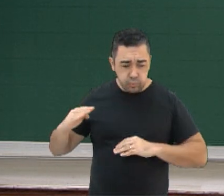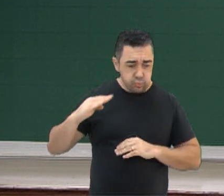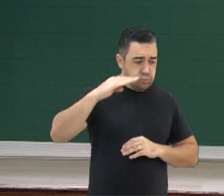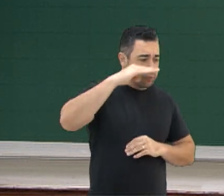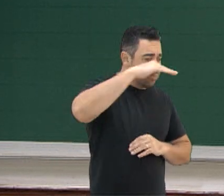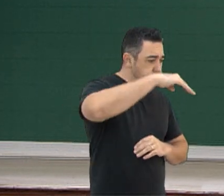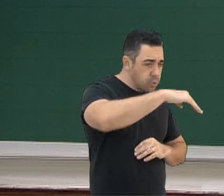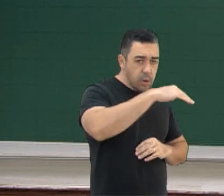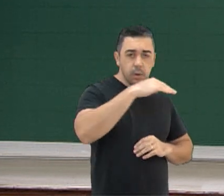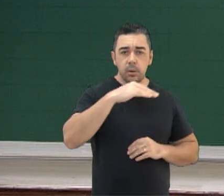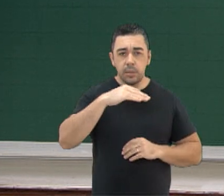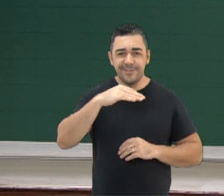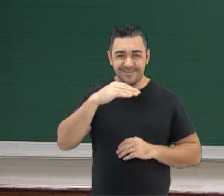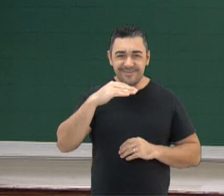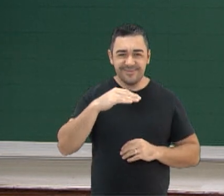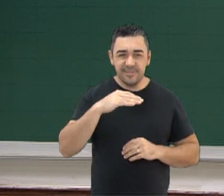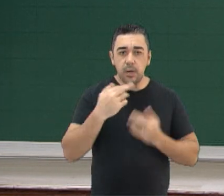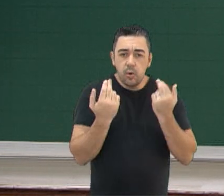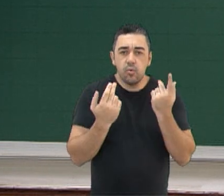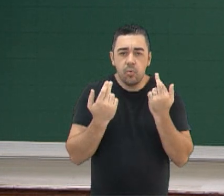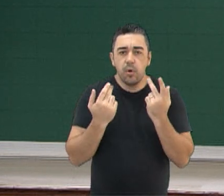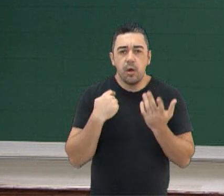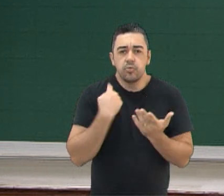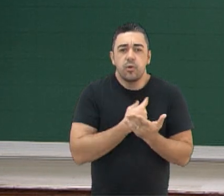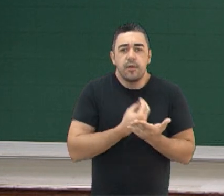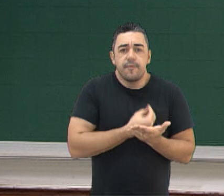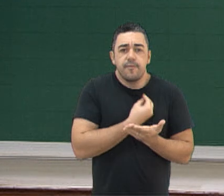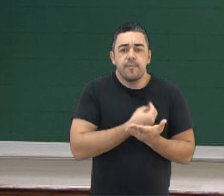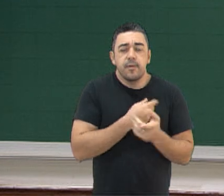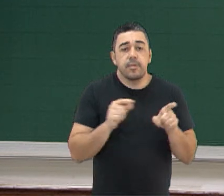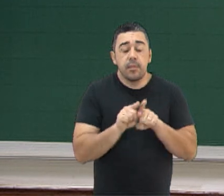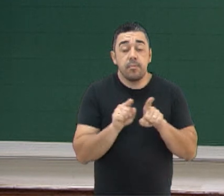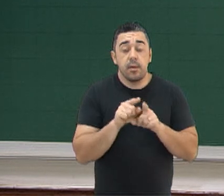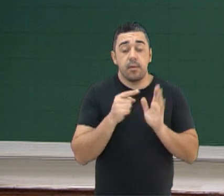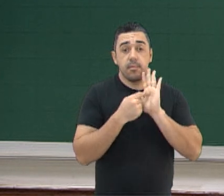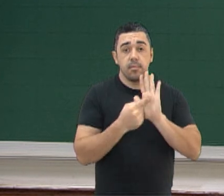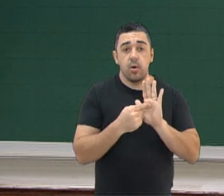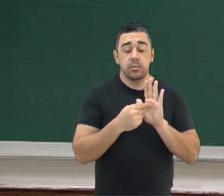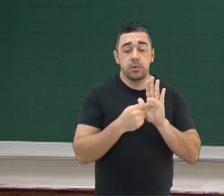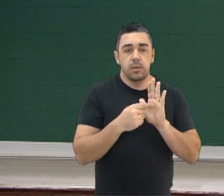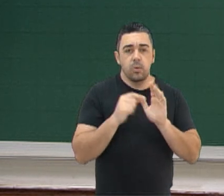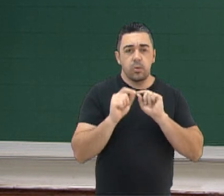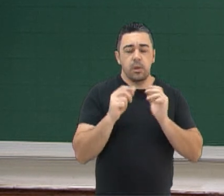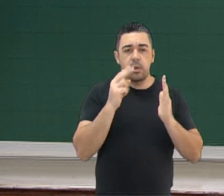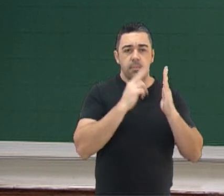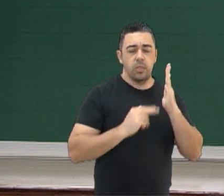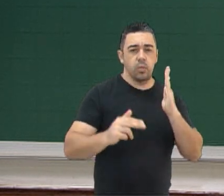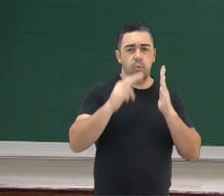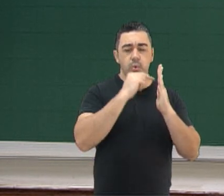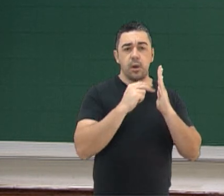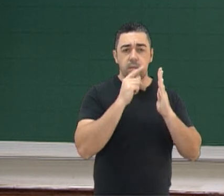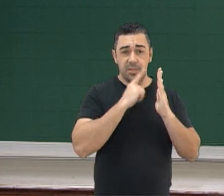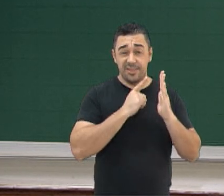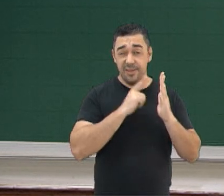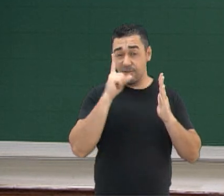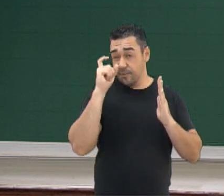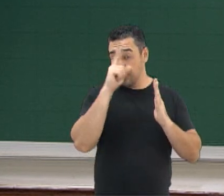lugar. Como toda a situação da tela nos mostra que é uma situação difícil,